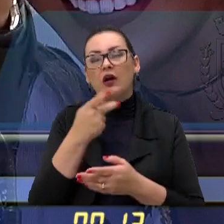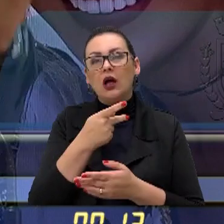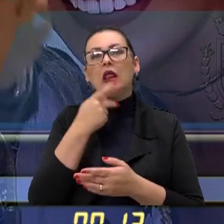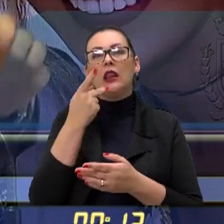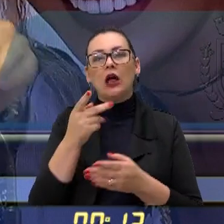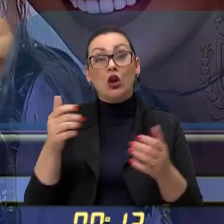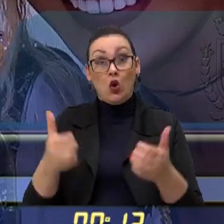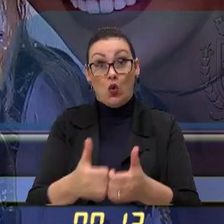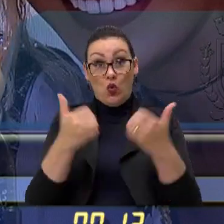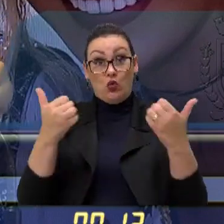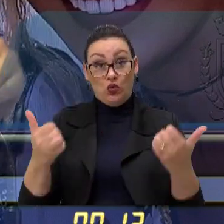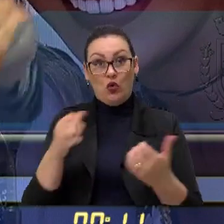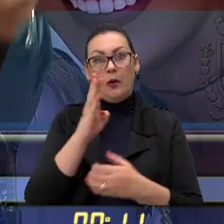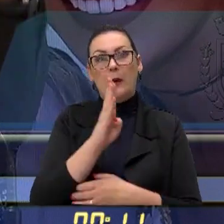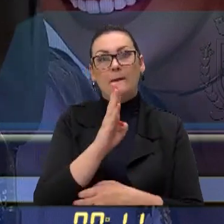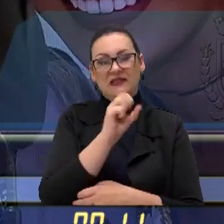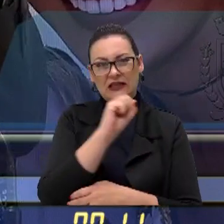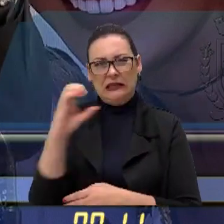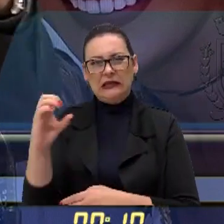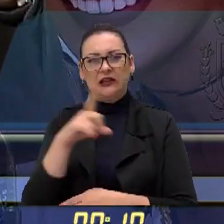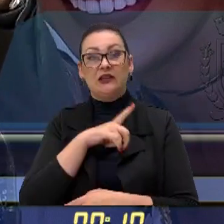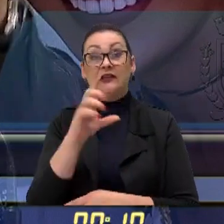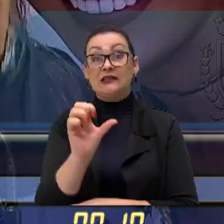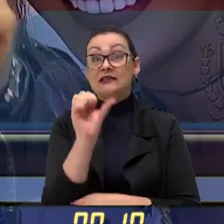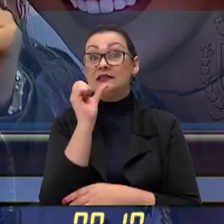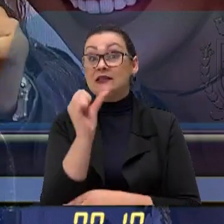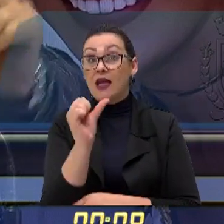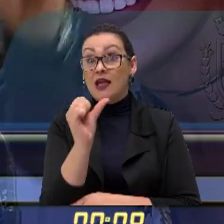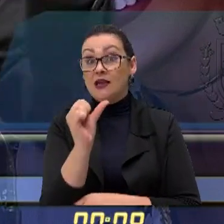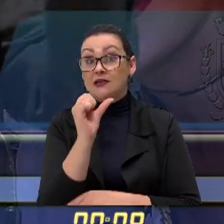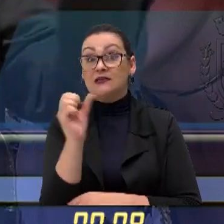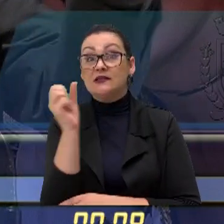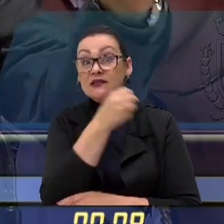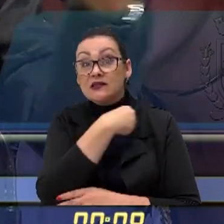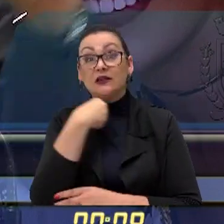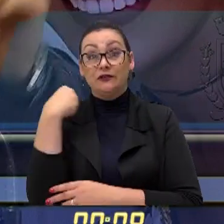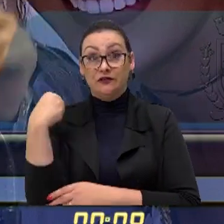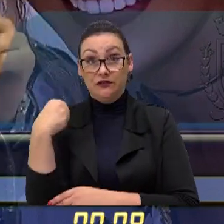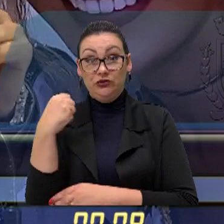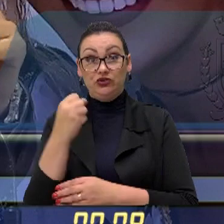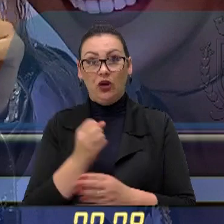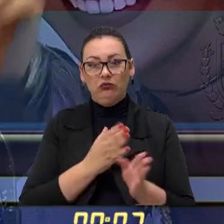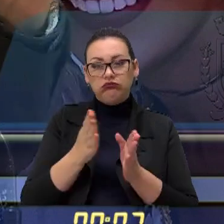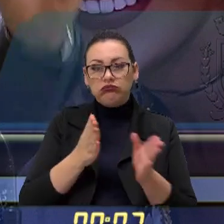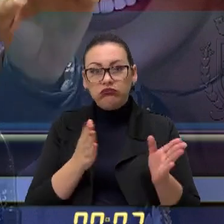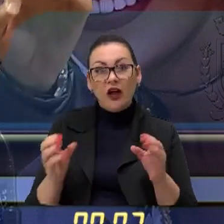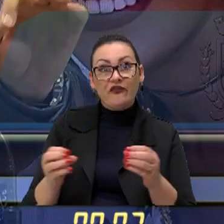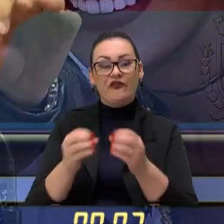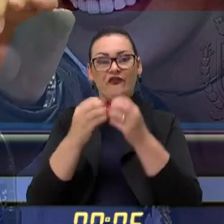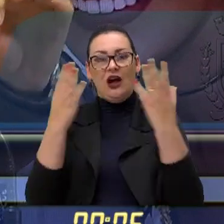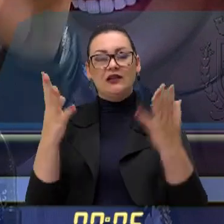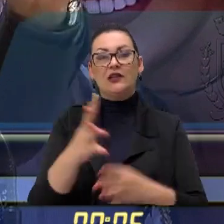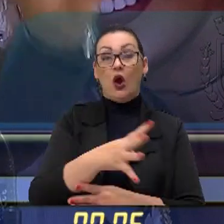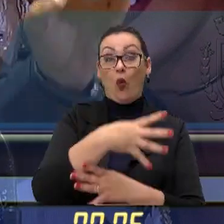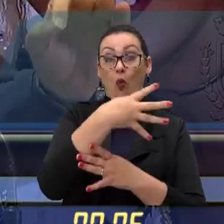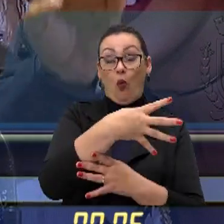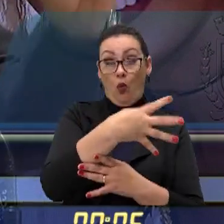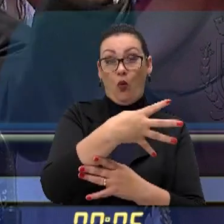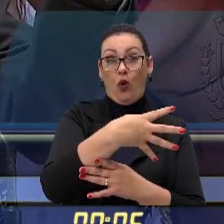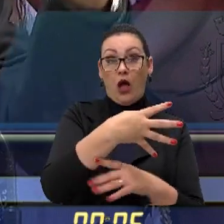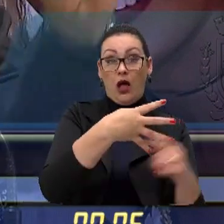A Oktoberfest Blumenau tem 6 cervejarias que atendem a festa, sendo 4